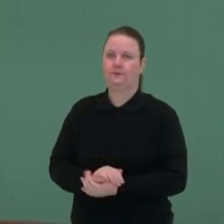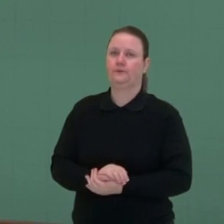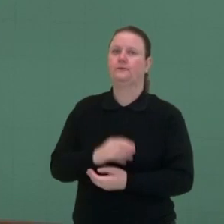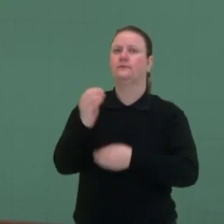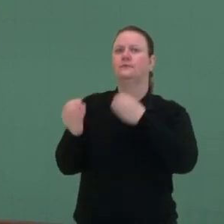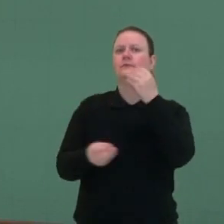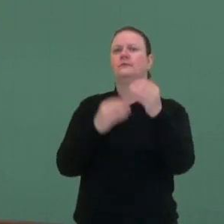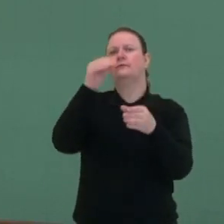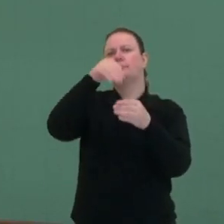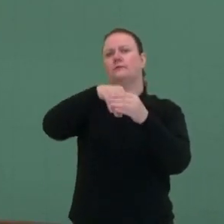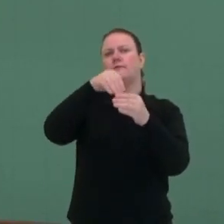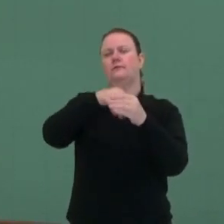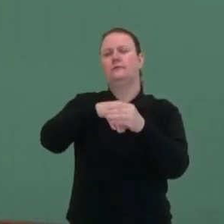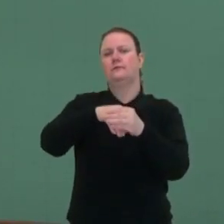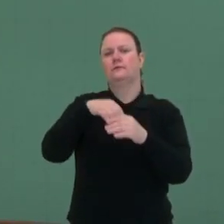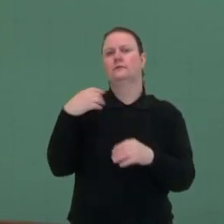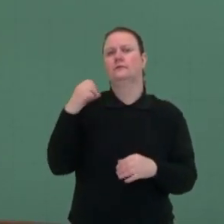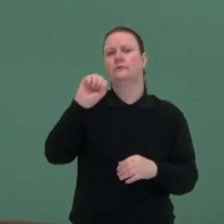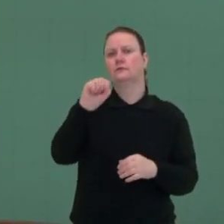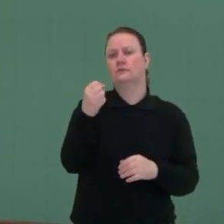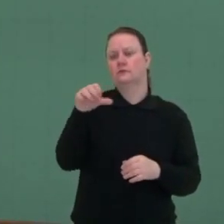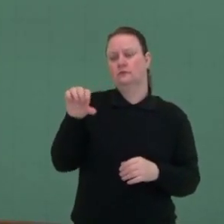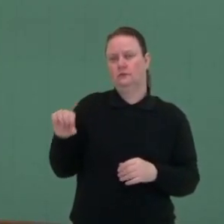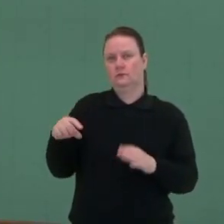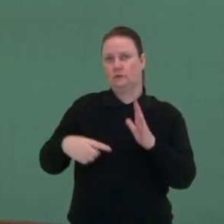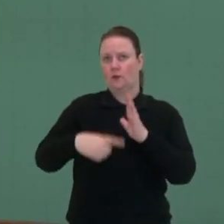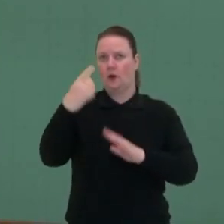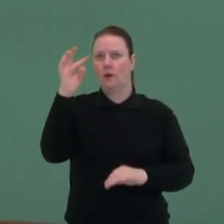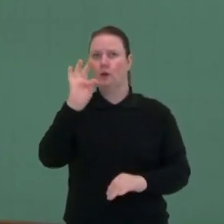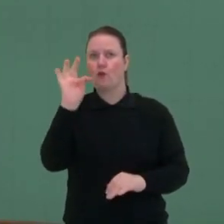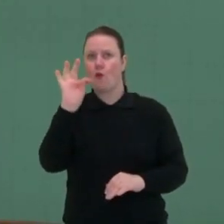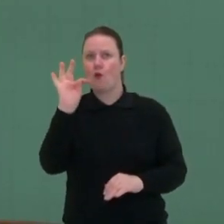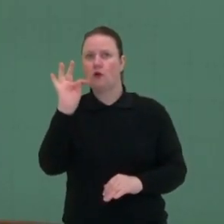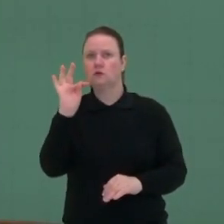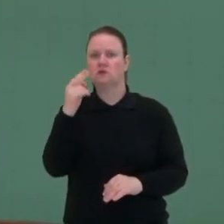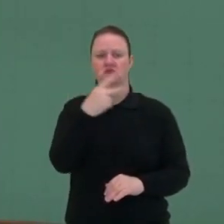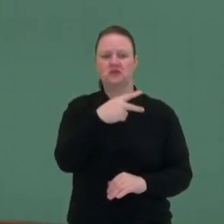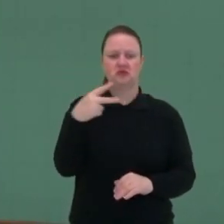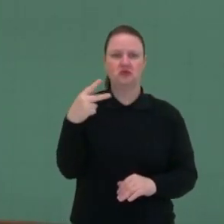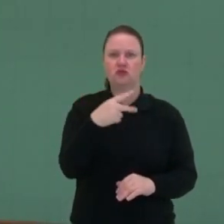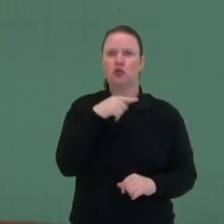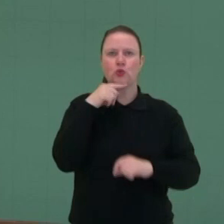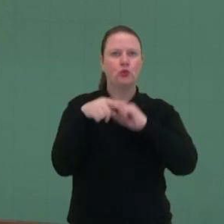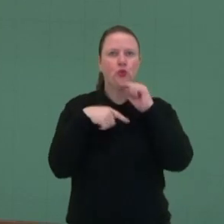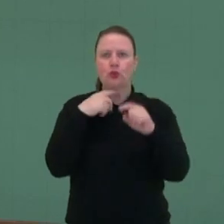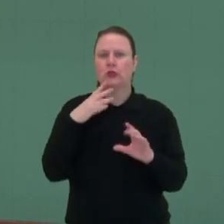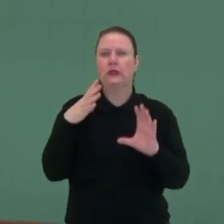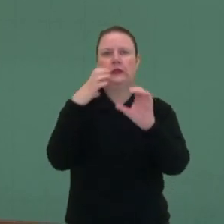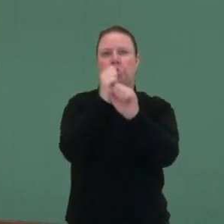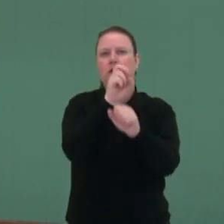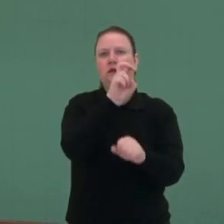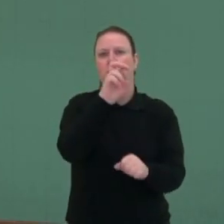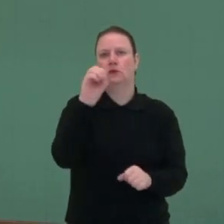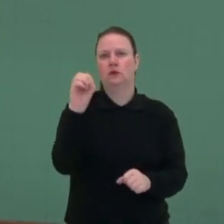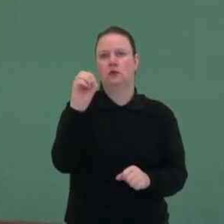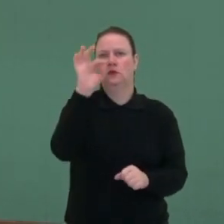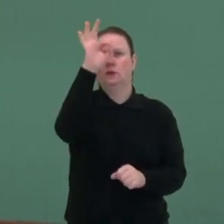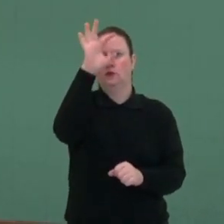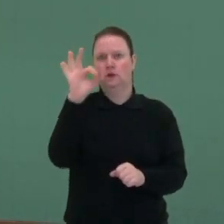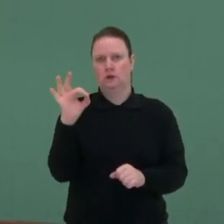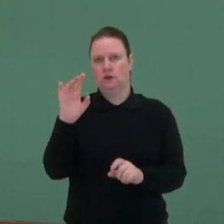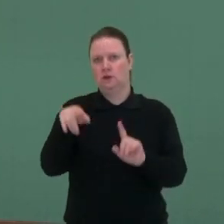de 1989? No primeiro turno, nenhum dos 22 candidatos alcançou 50% dos votos mais